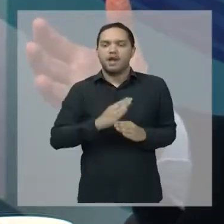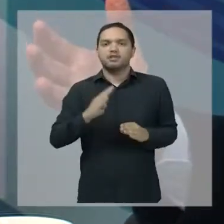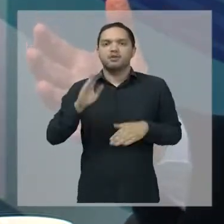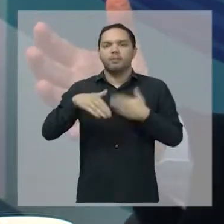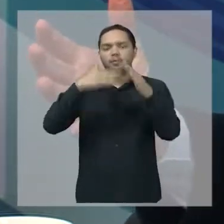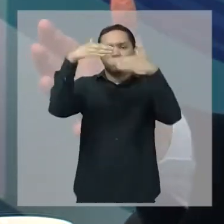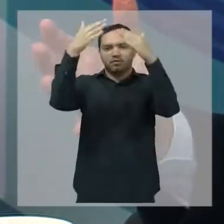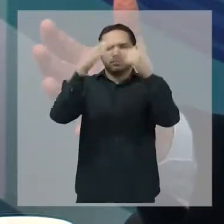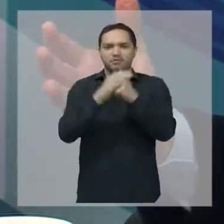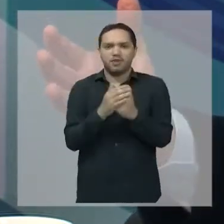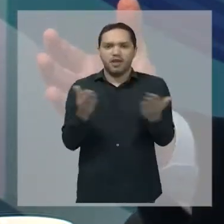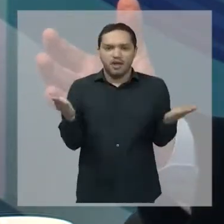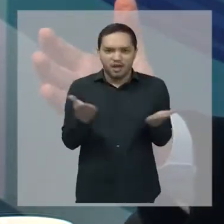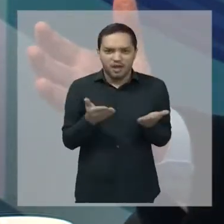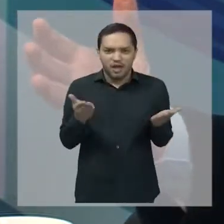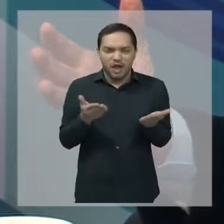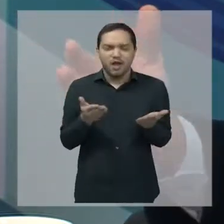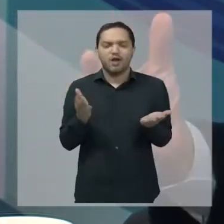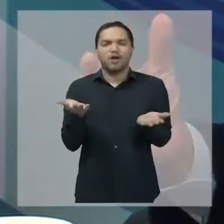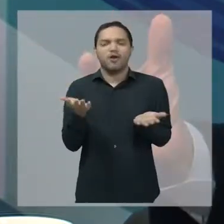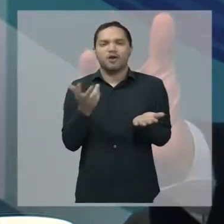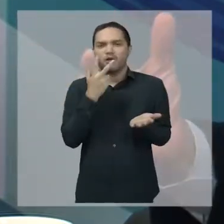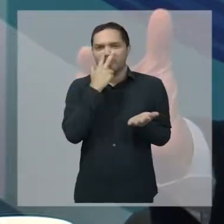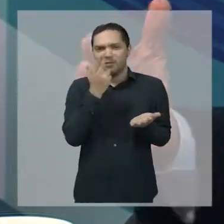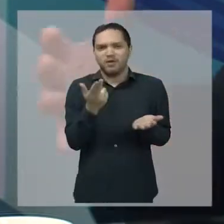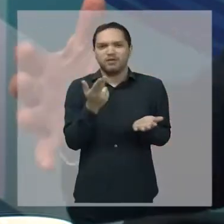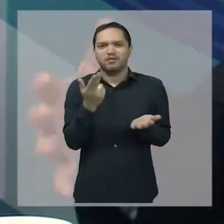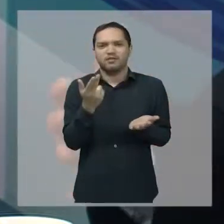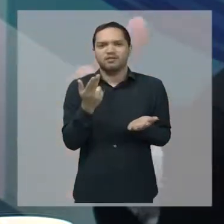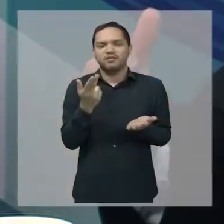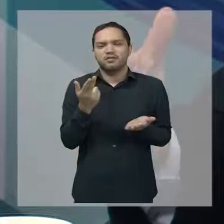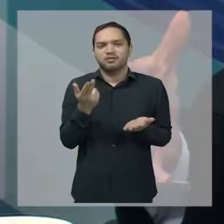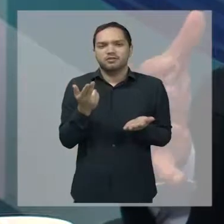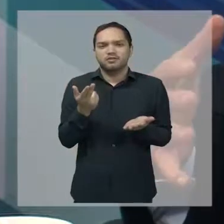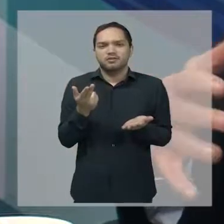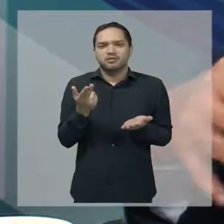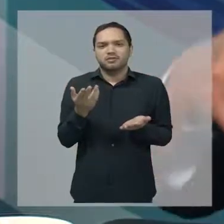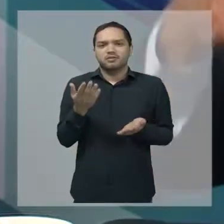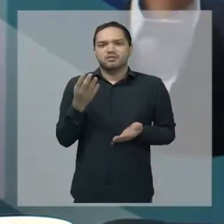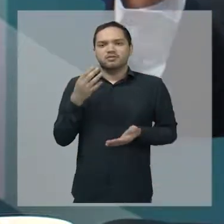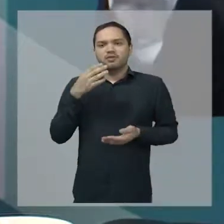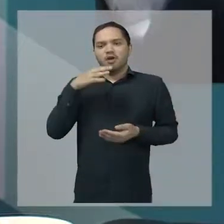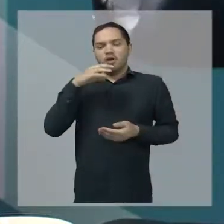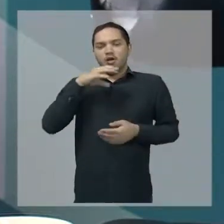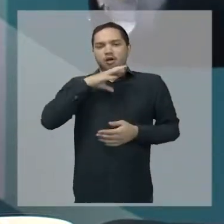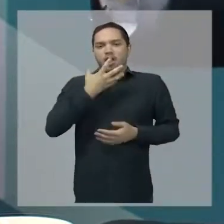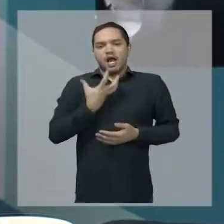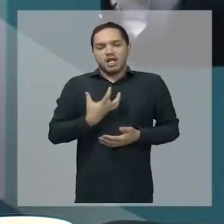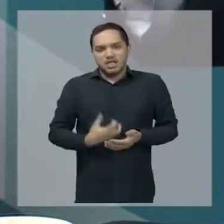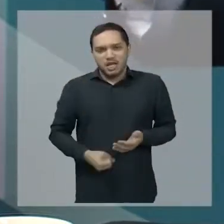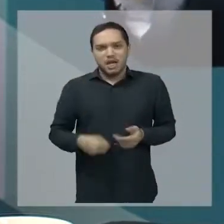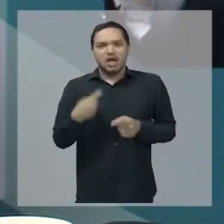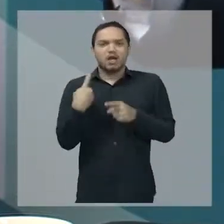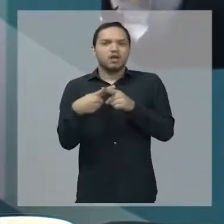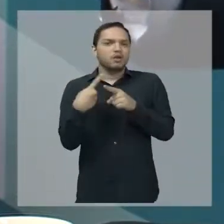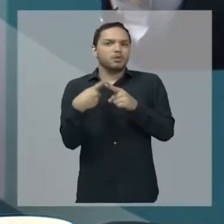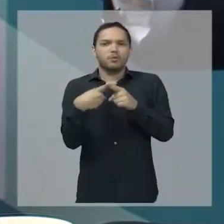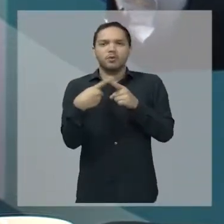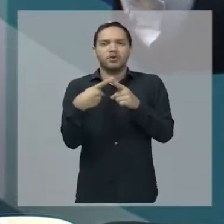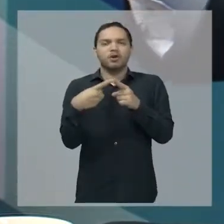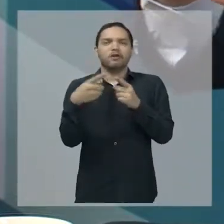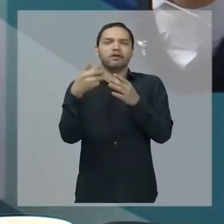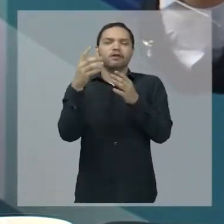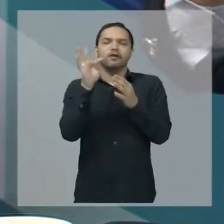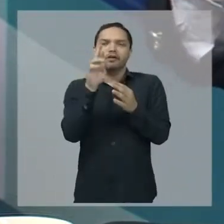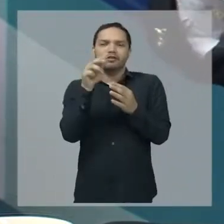nacional. E se vê frustrado no primeiro lance em que os interesses não corresponderam às expectativas